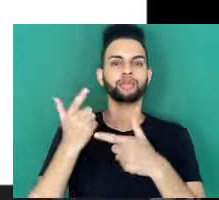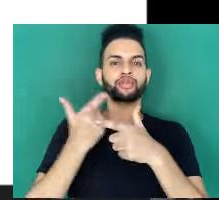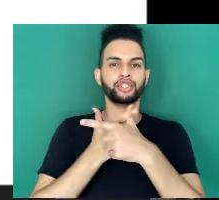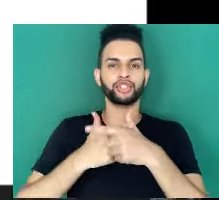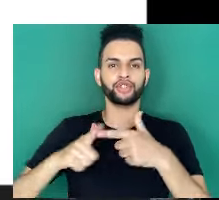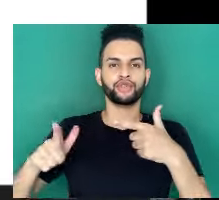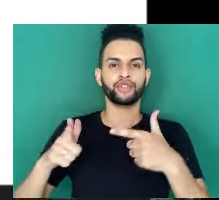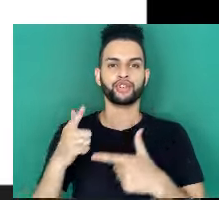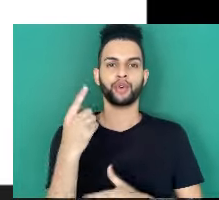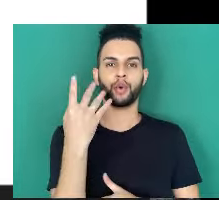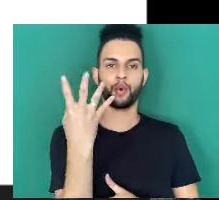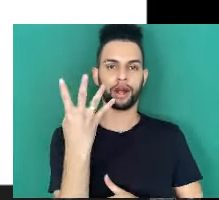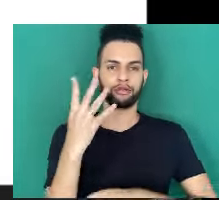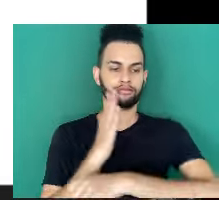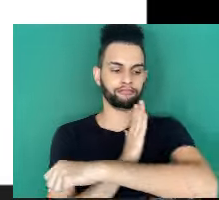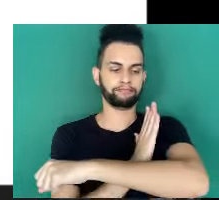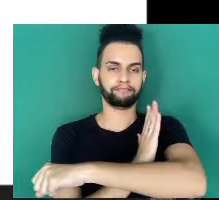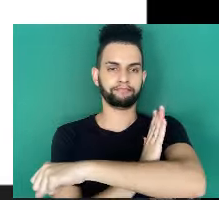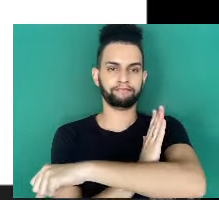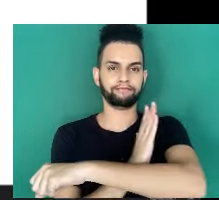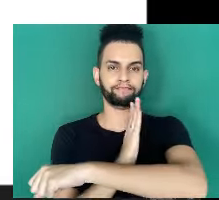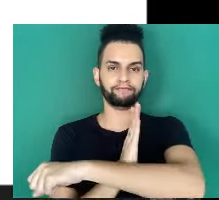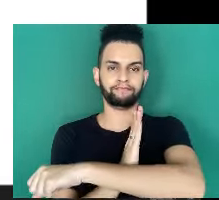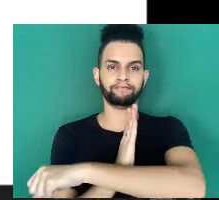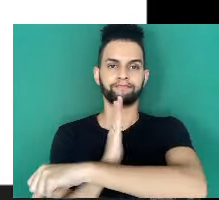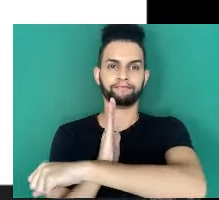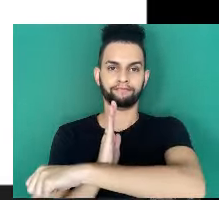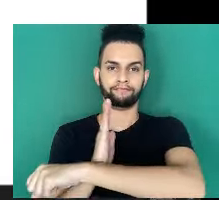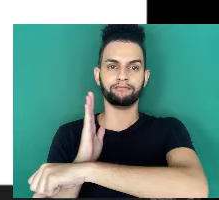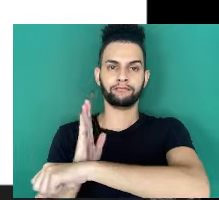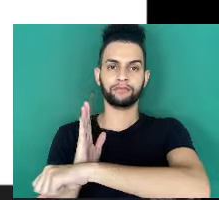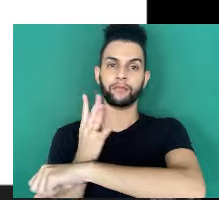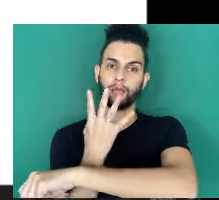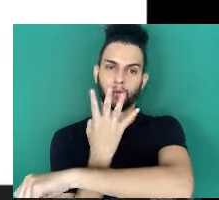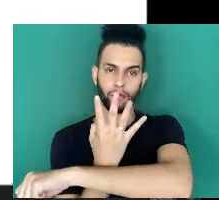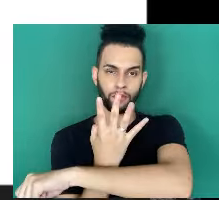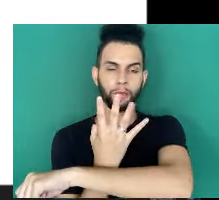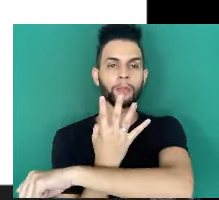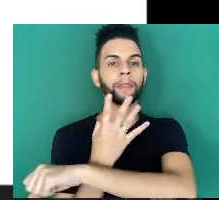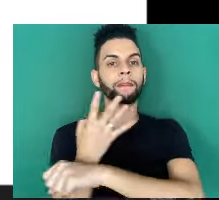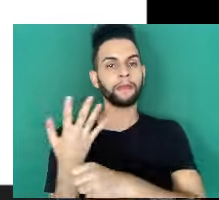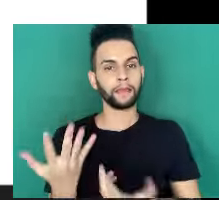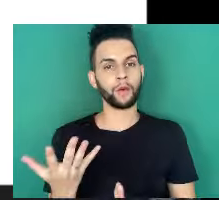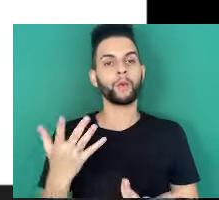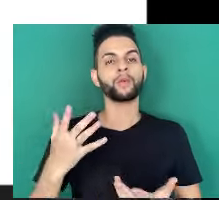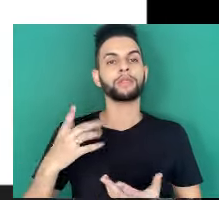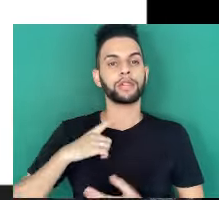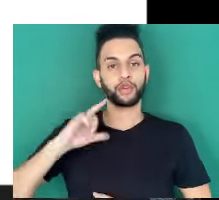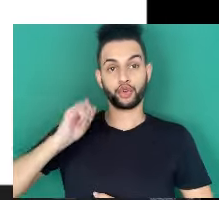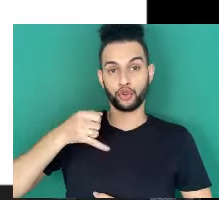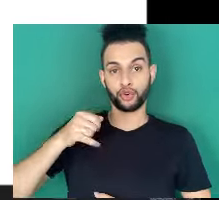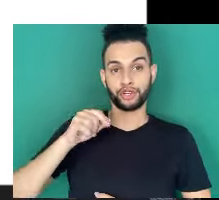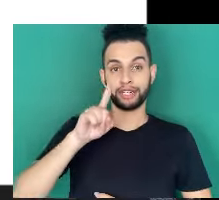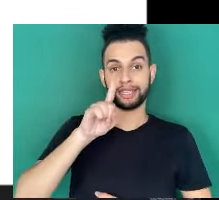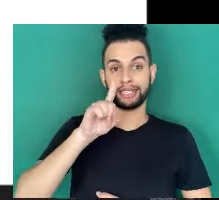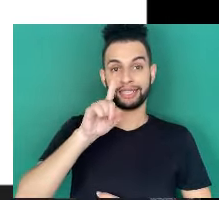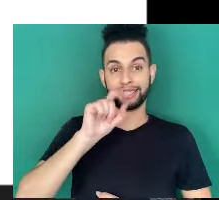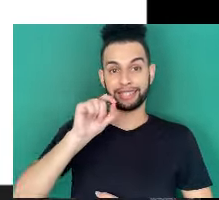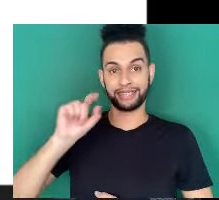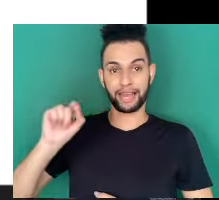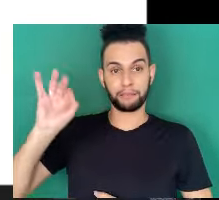4 períodos, certo? E aí eu peguei aquele juro de 100% e